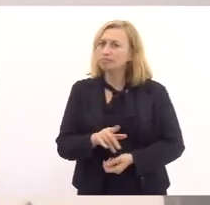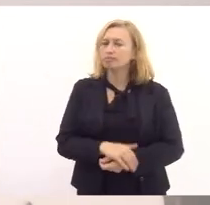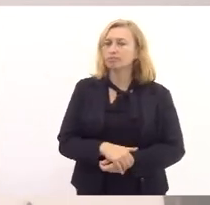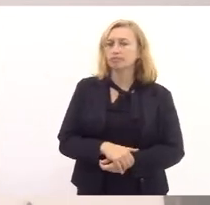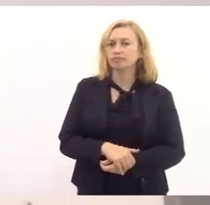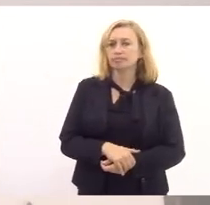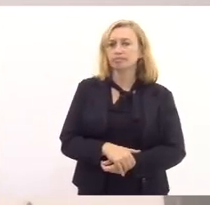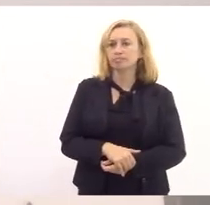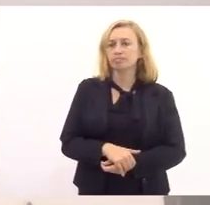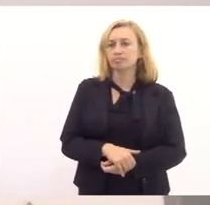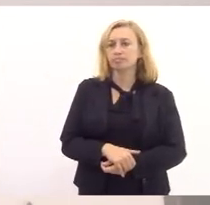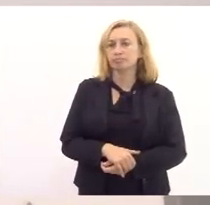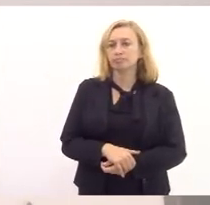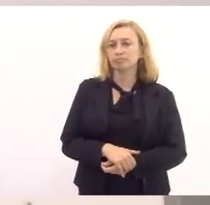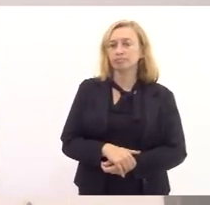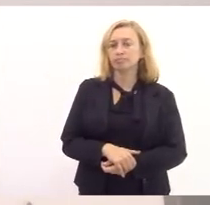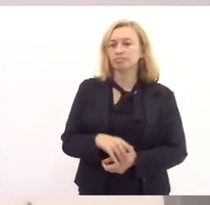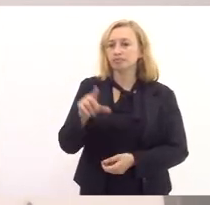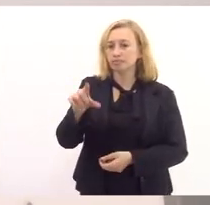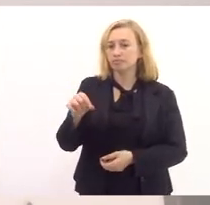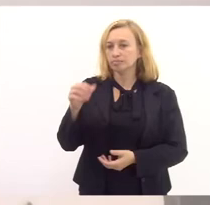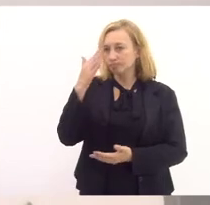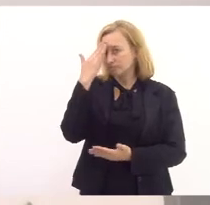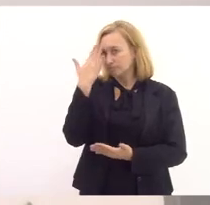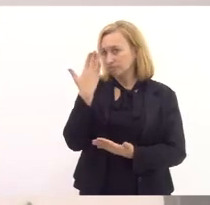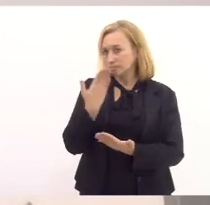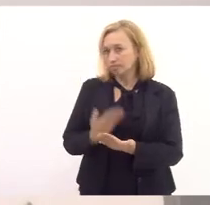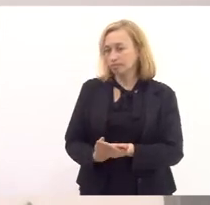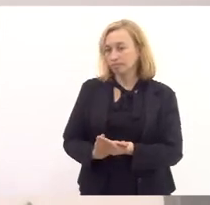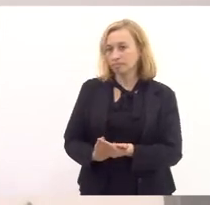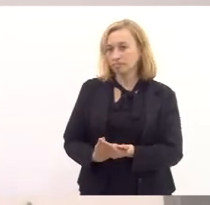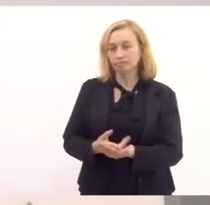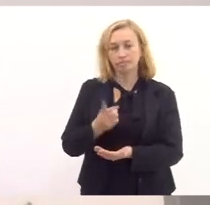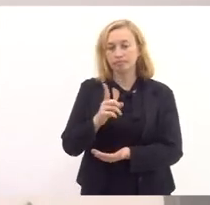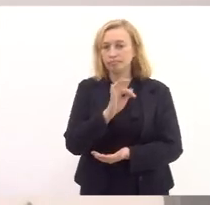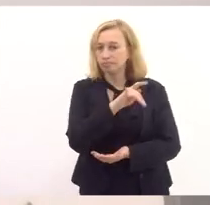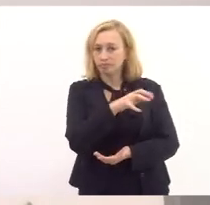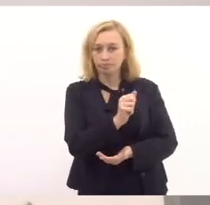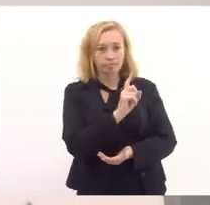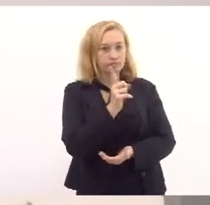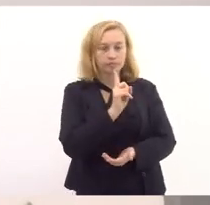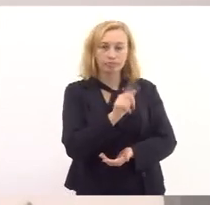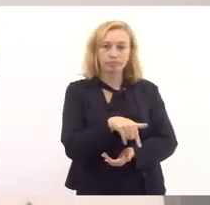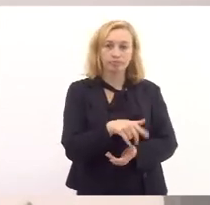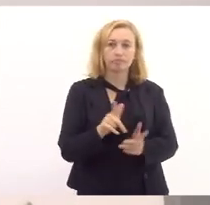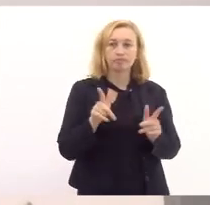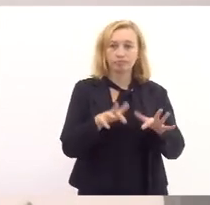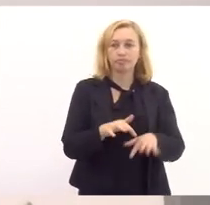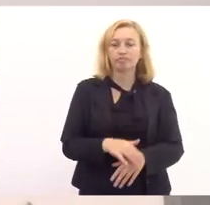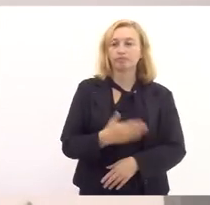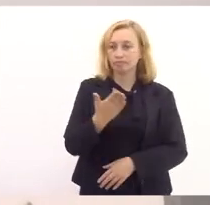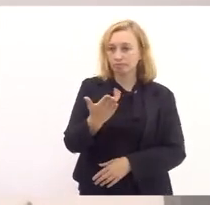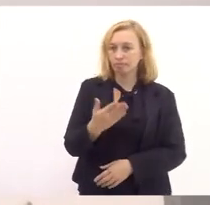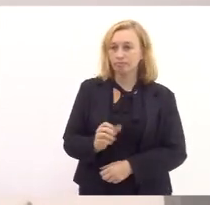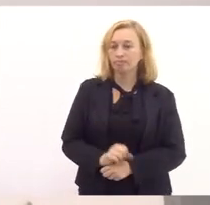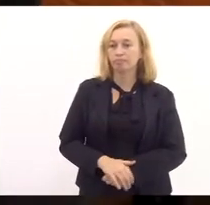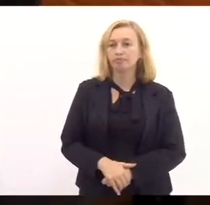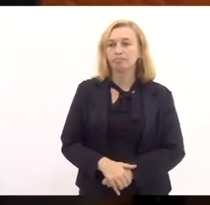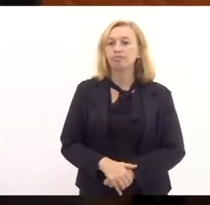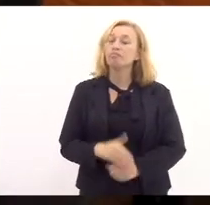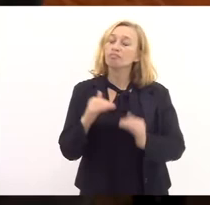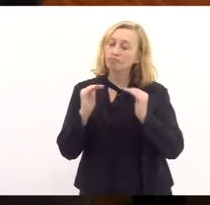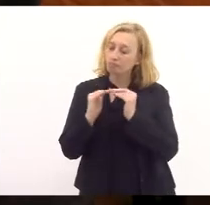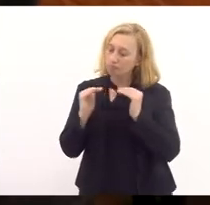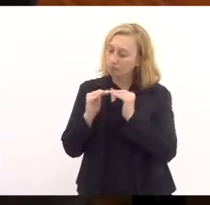de confiança. A agência não é cargo de confiança. Por favor. Não, eu